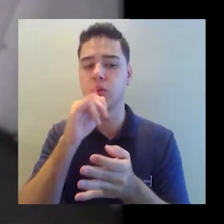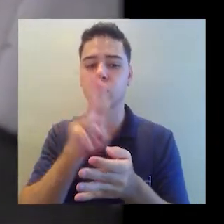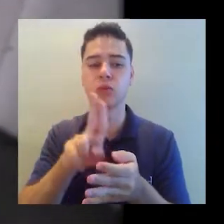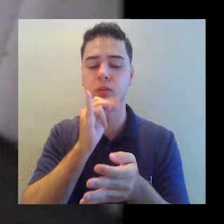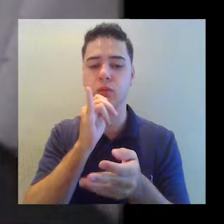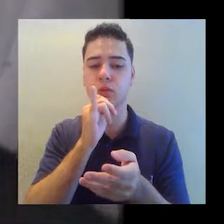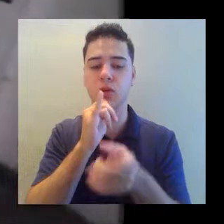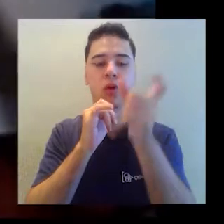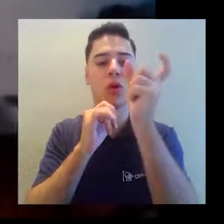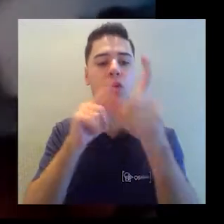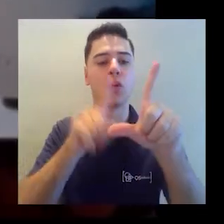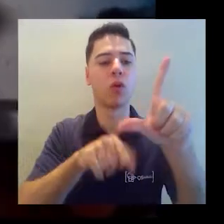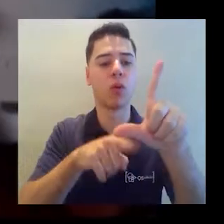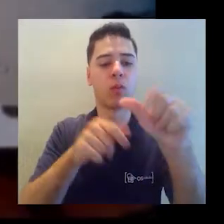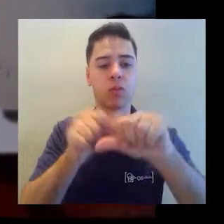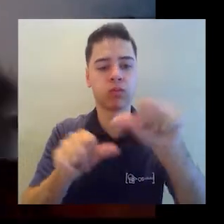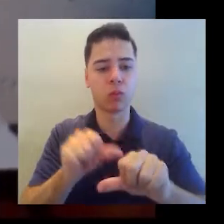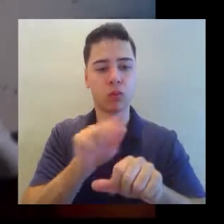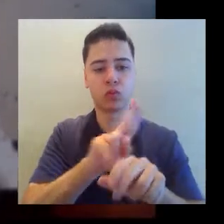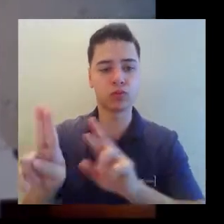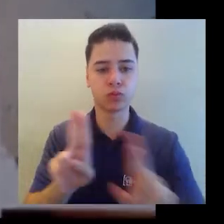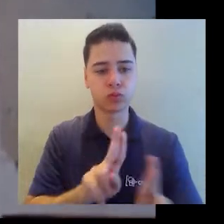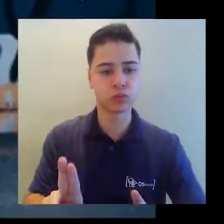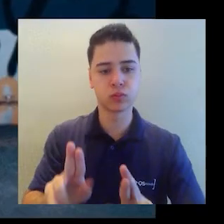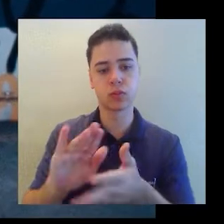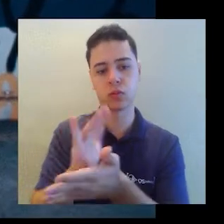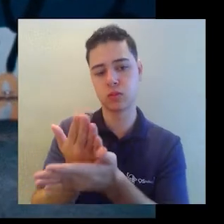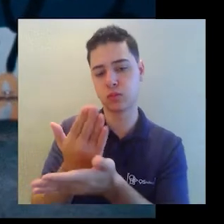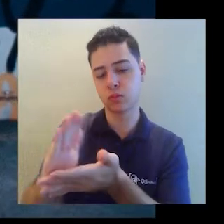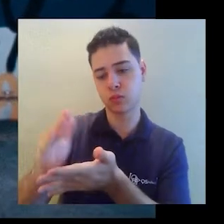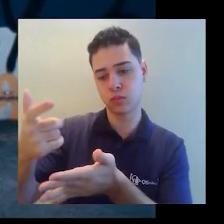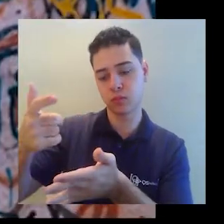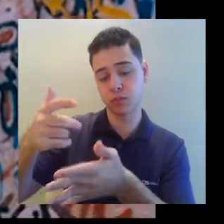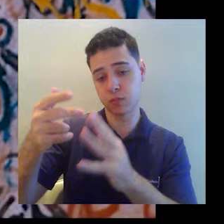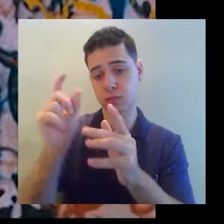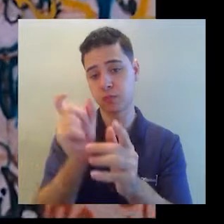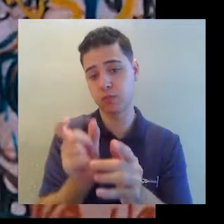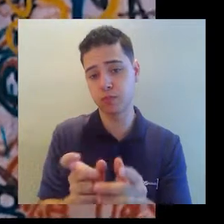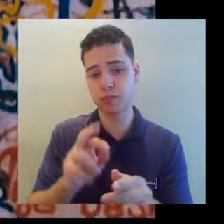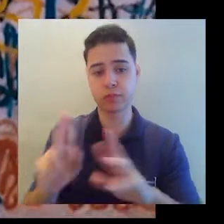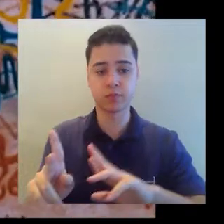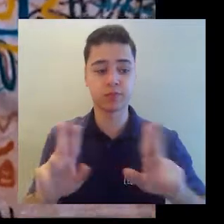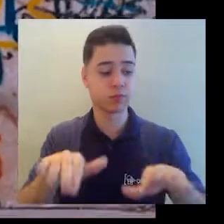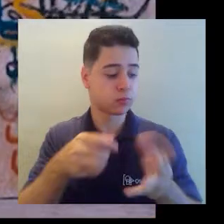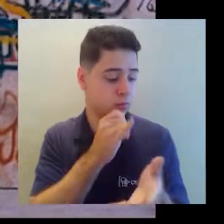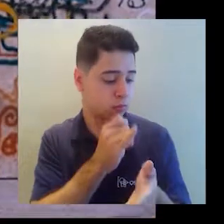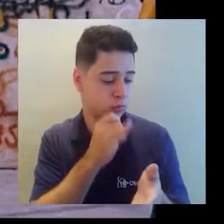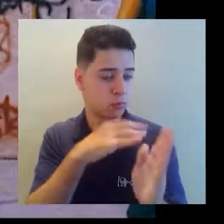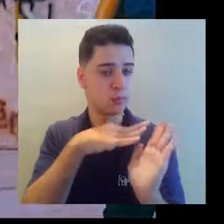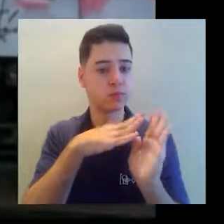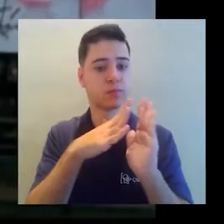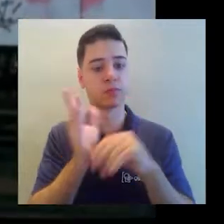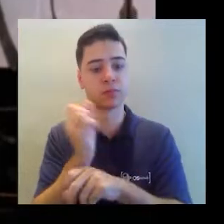artistas usavam tipografias muito variadas para escreverem seus nomes e algumas outras palavras. Com o passar